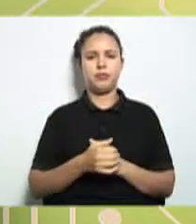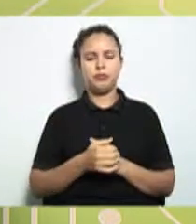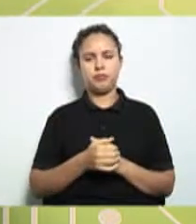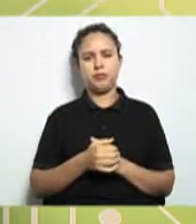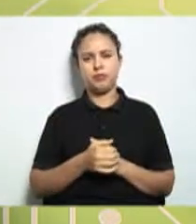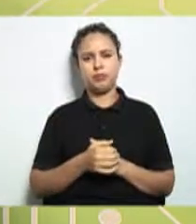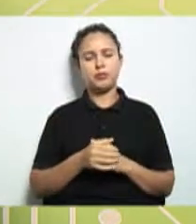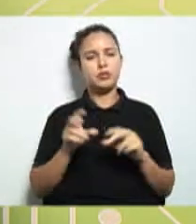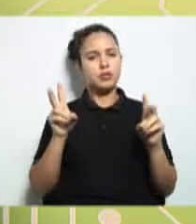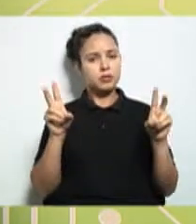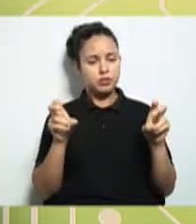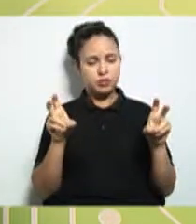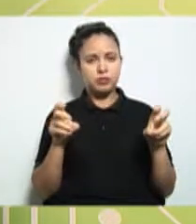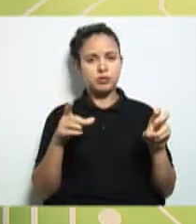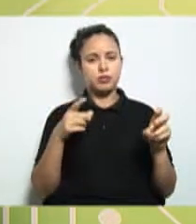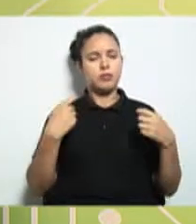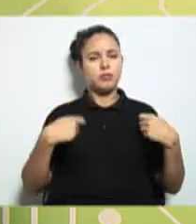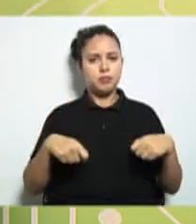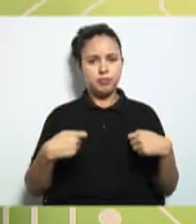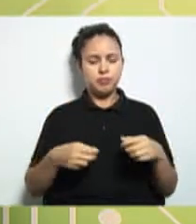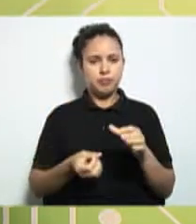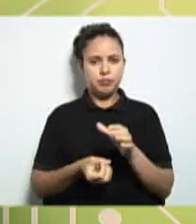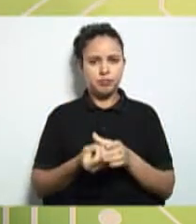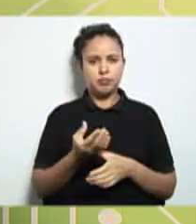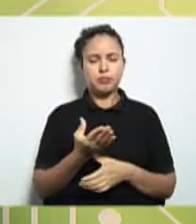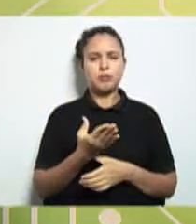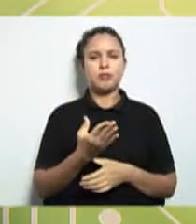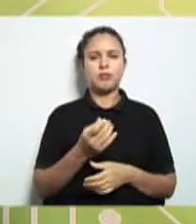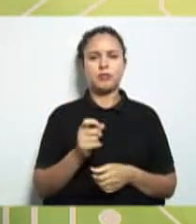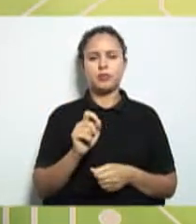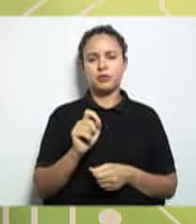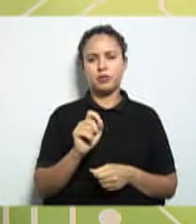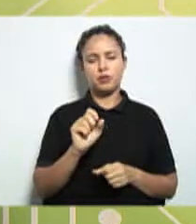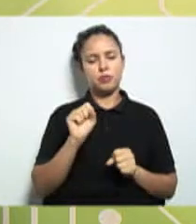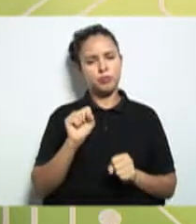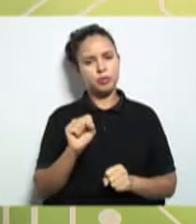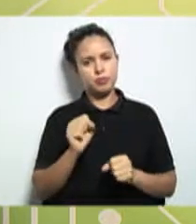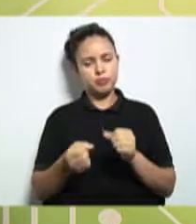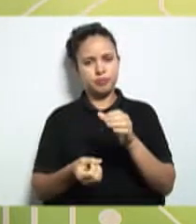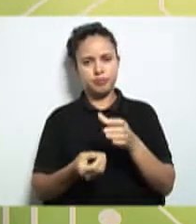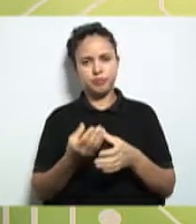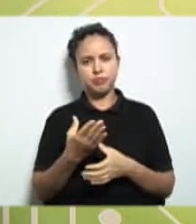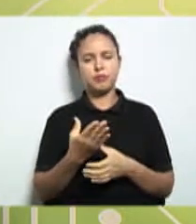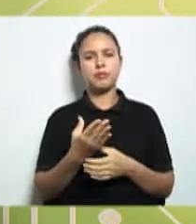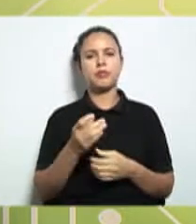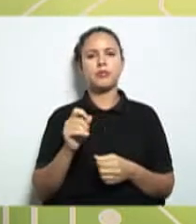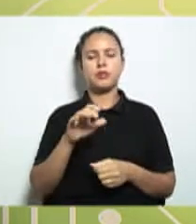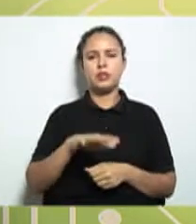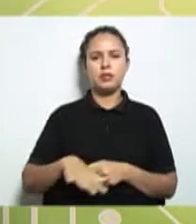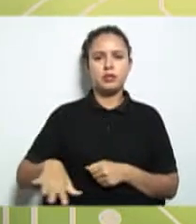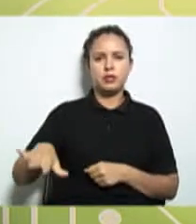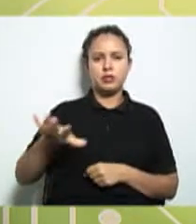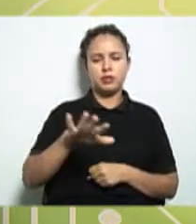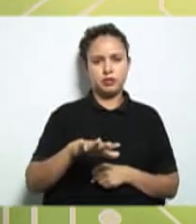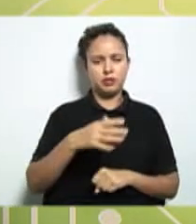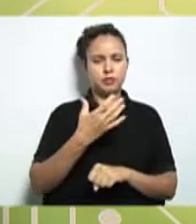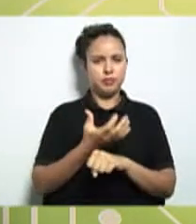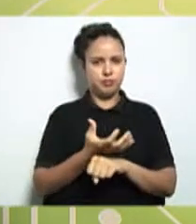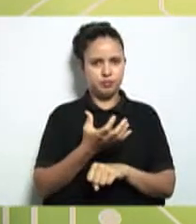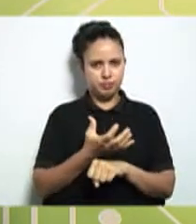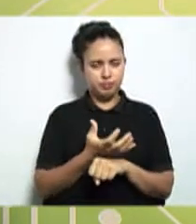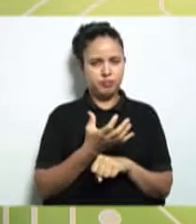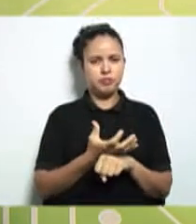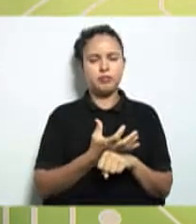Geralmente esses temas eles devem surgir, né, ou podem surgir das áreas disciplinares do